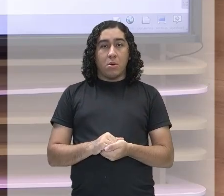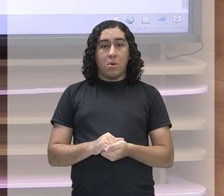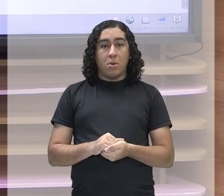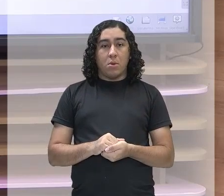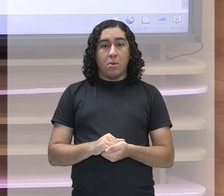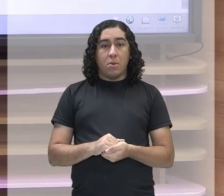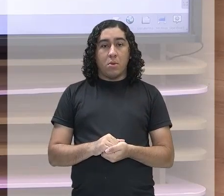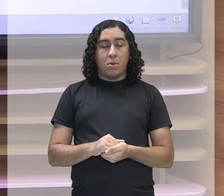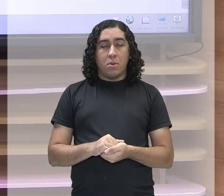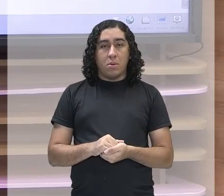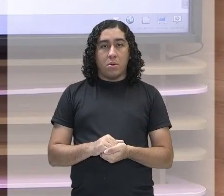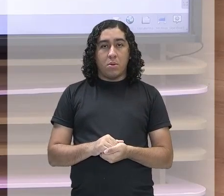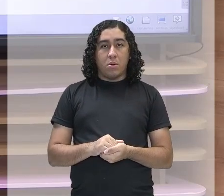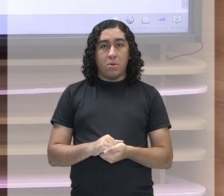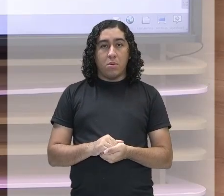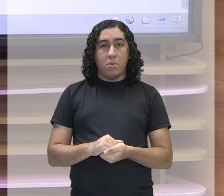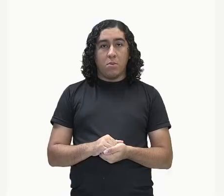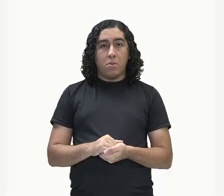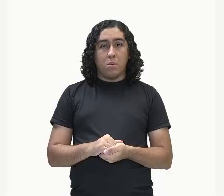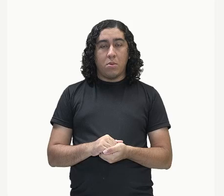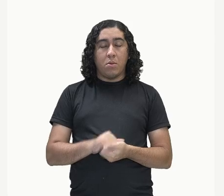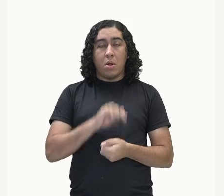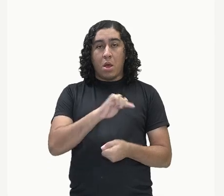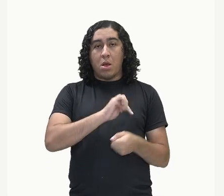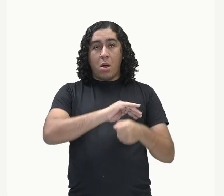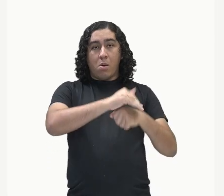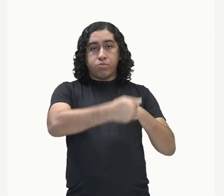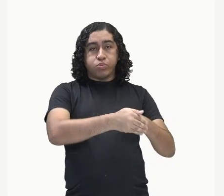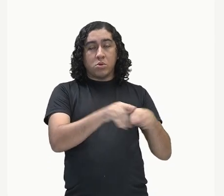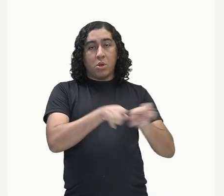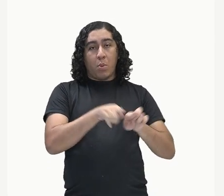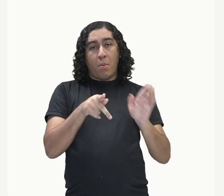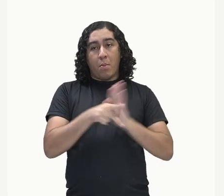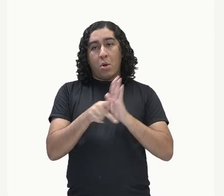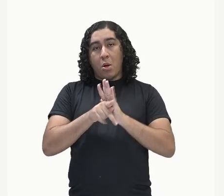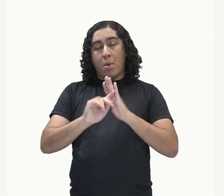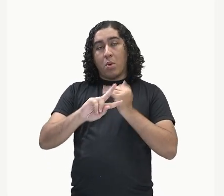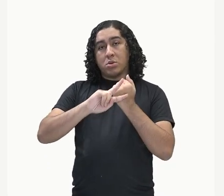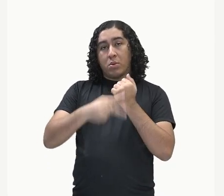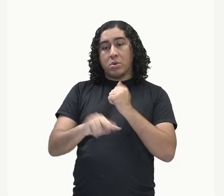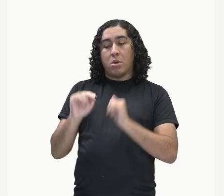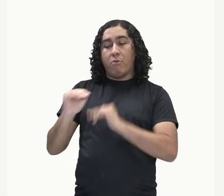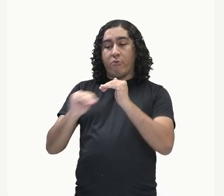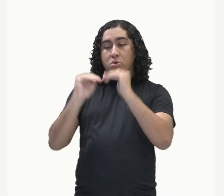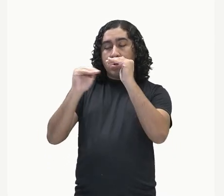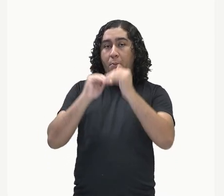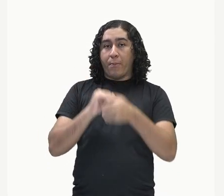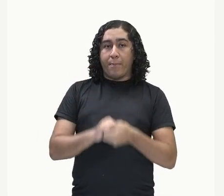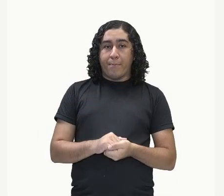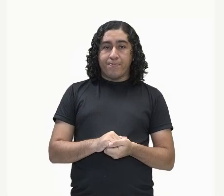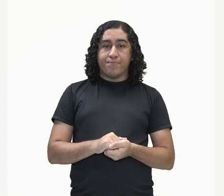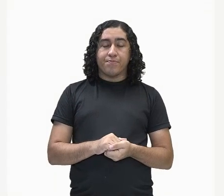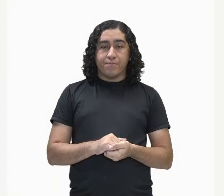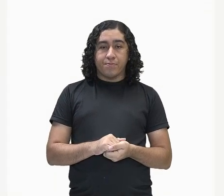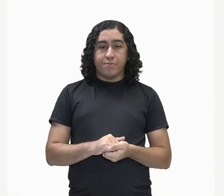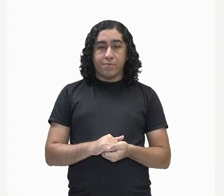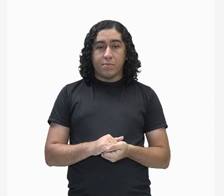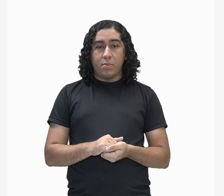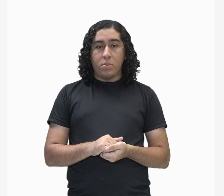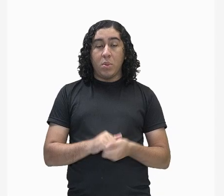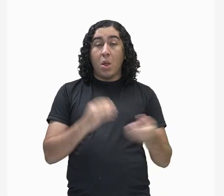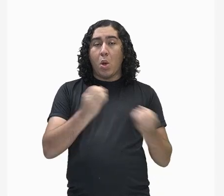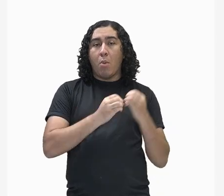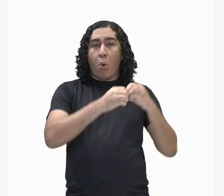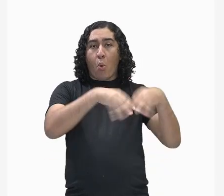esse ovo também é uma medida de estratégia de evolução dessa espécie. Quanto ao processo de reprodução,